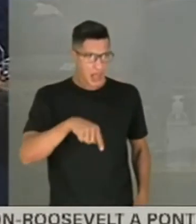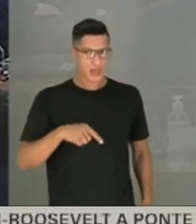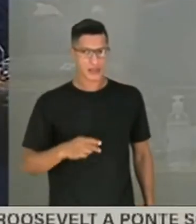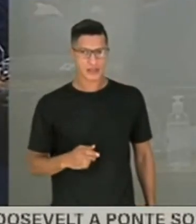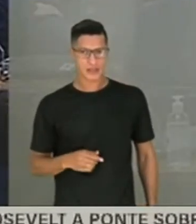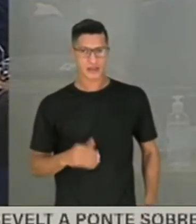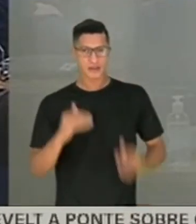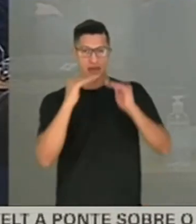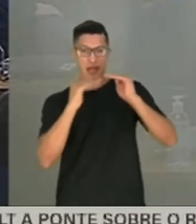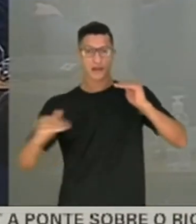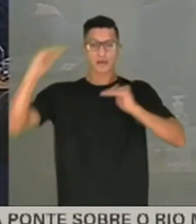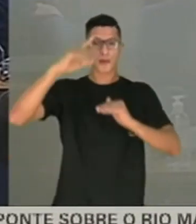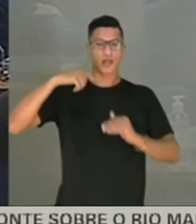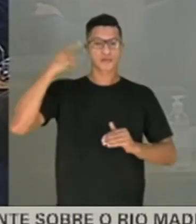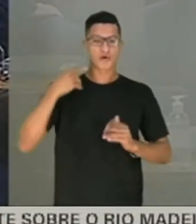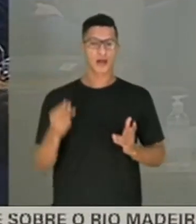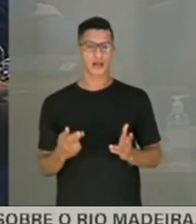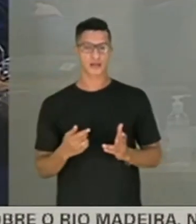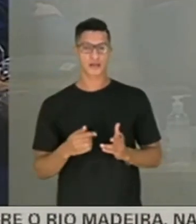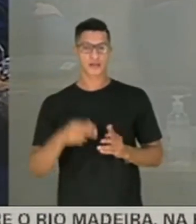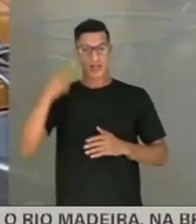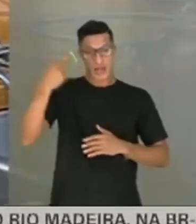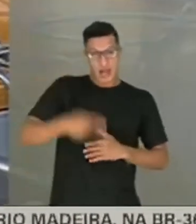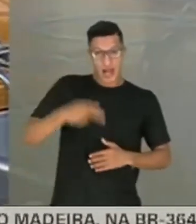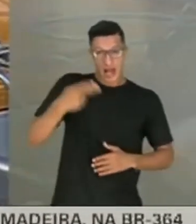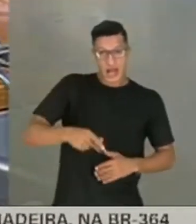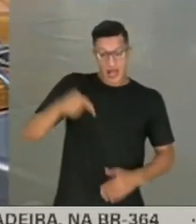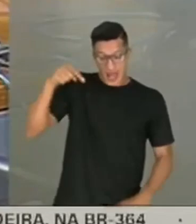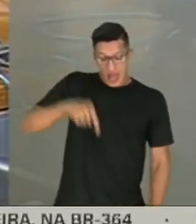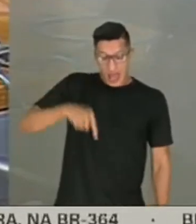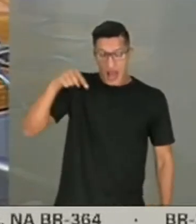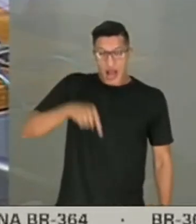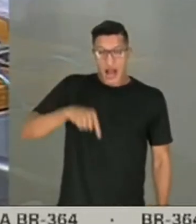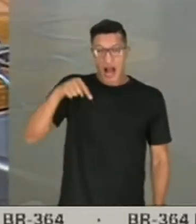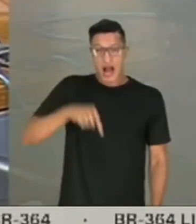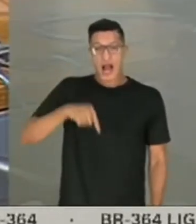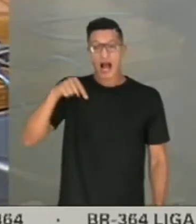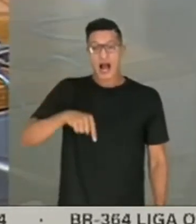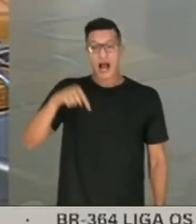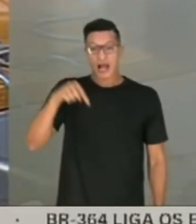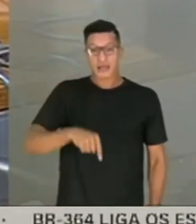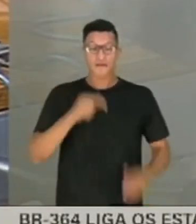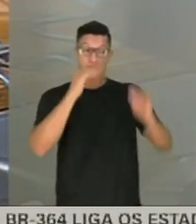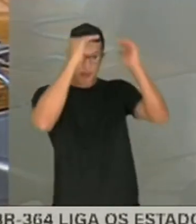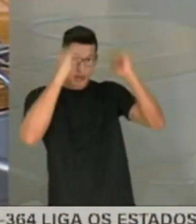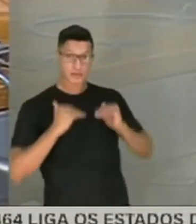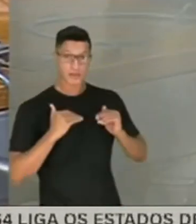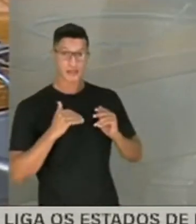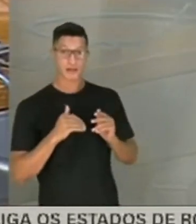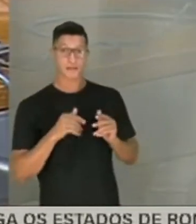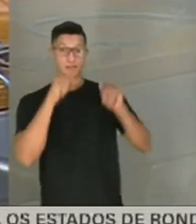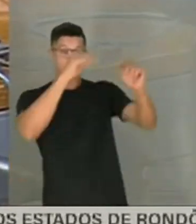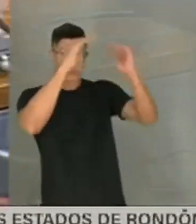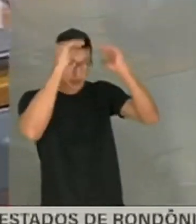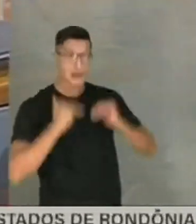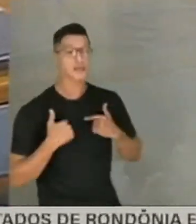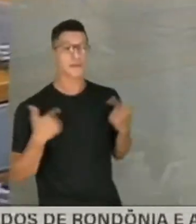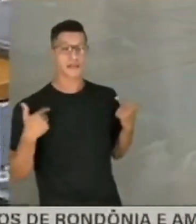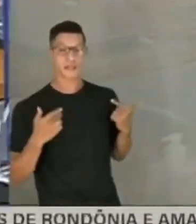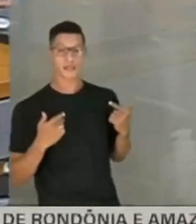a superior graduação cidadão aqui para te ouvir é eu só vou era um vídeo com